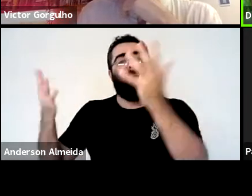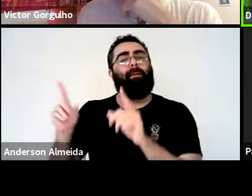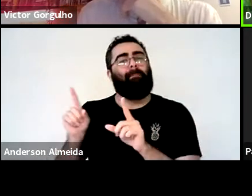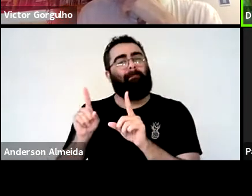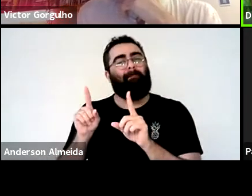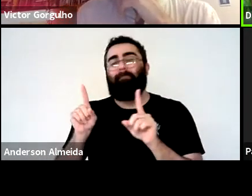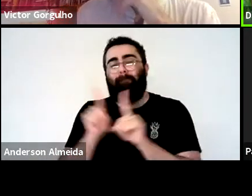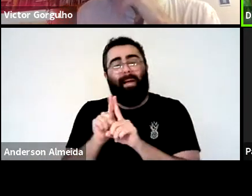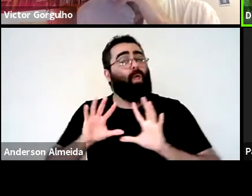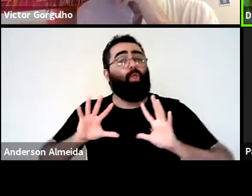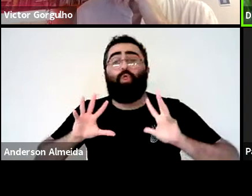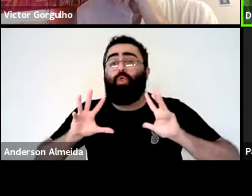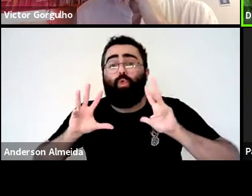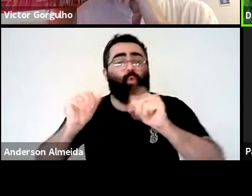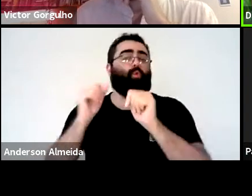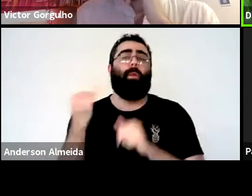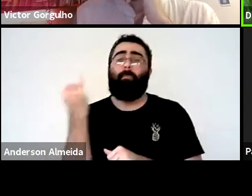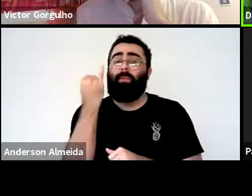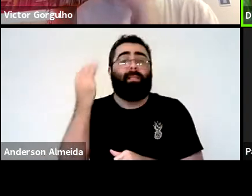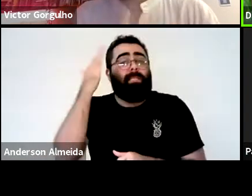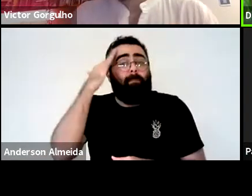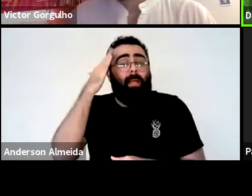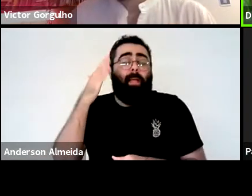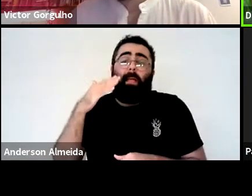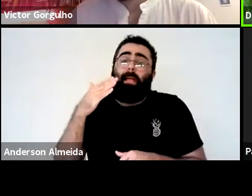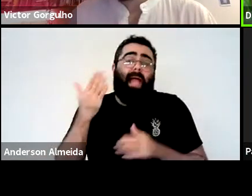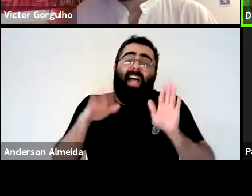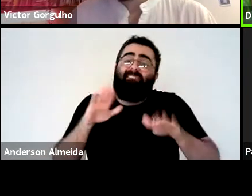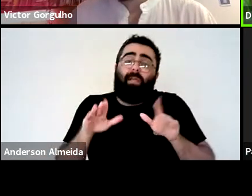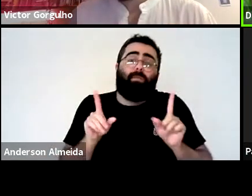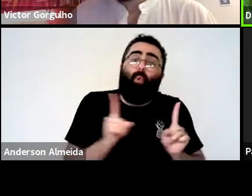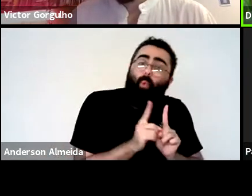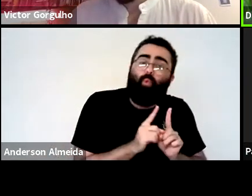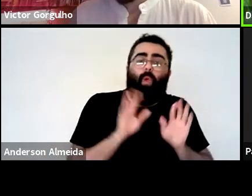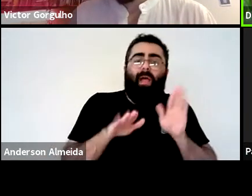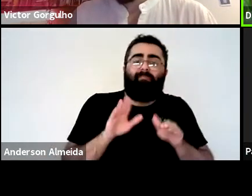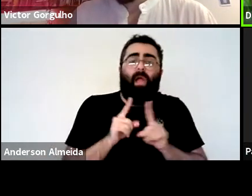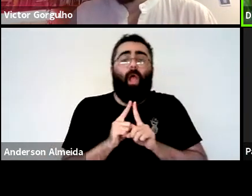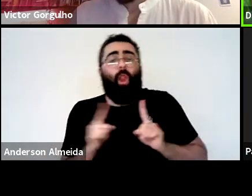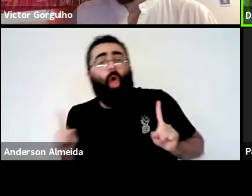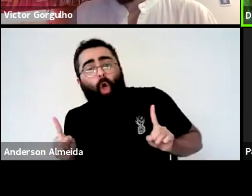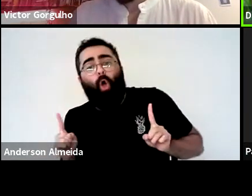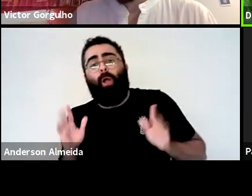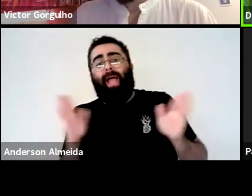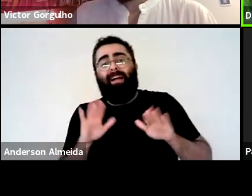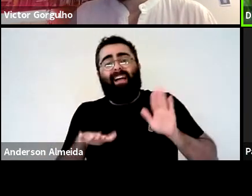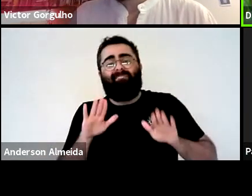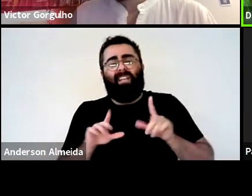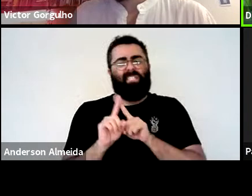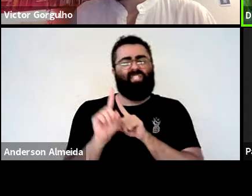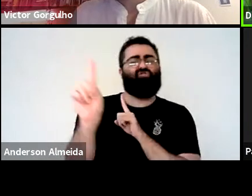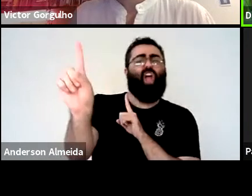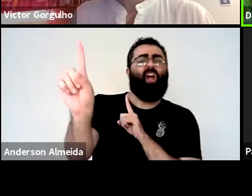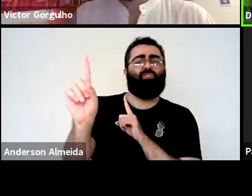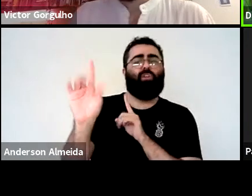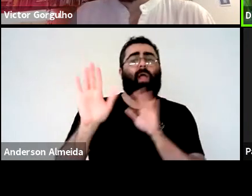trabalho tenha mais ou menos tempo, ou que ele seja mais ou menos próximo, ou mais ou menos